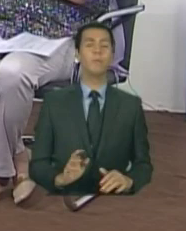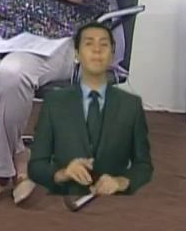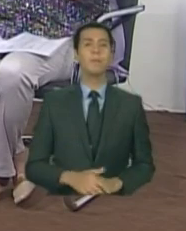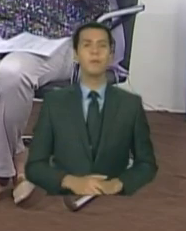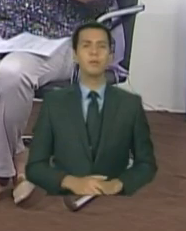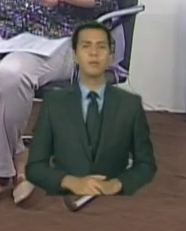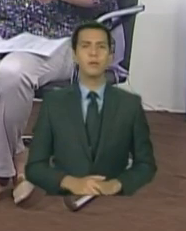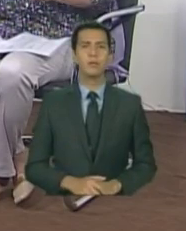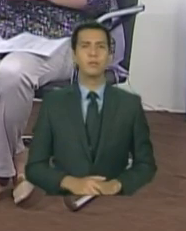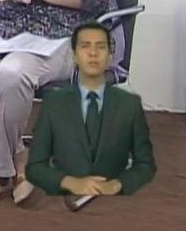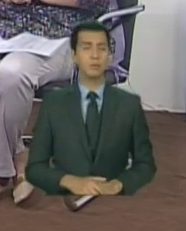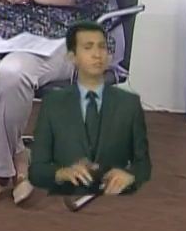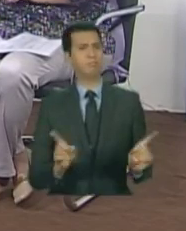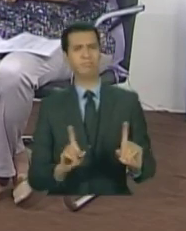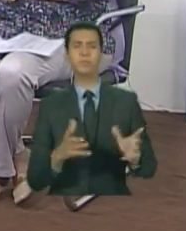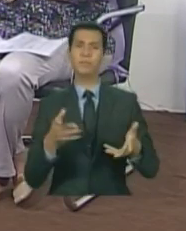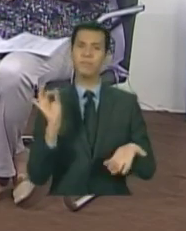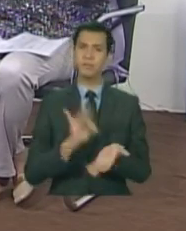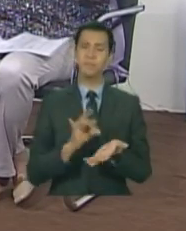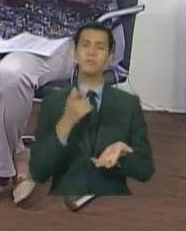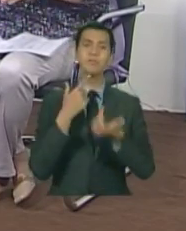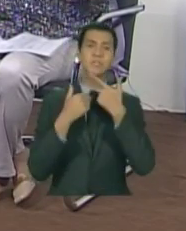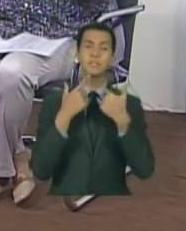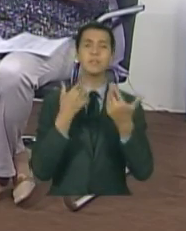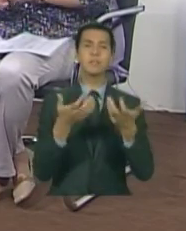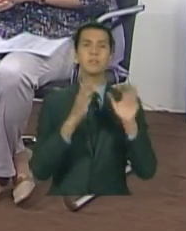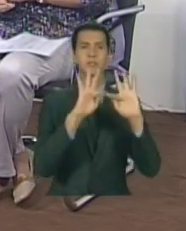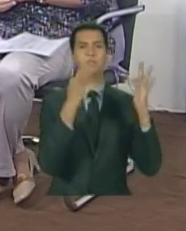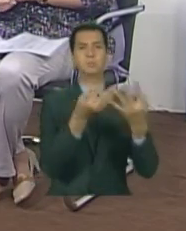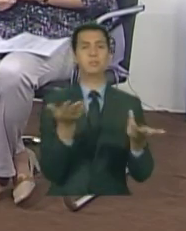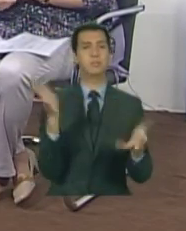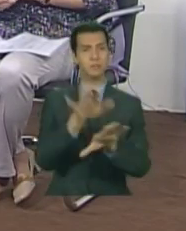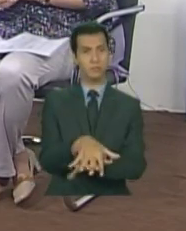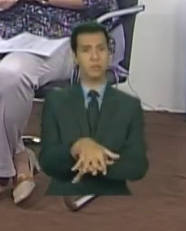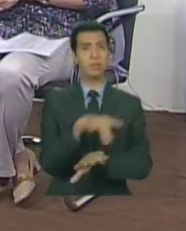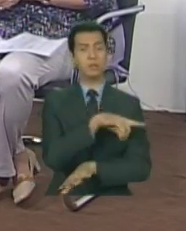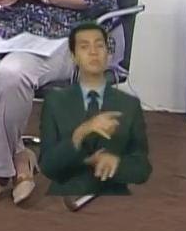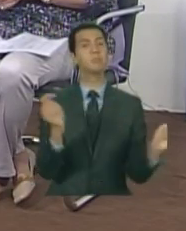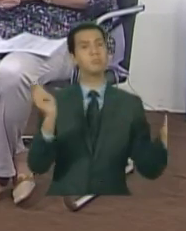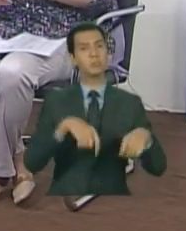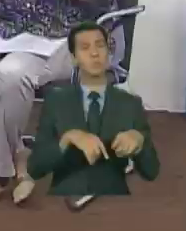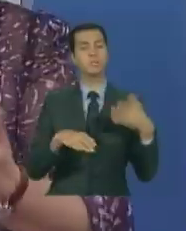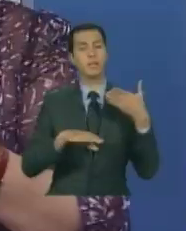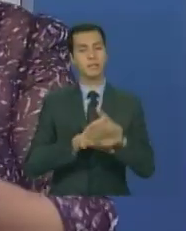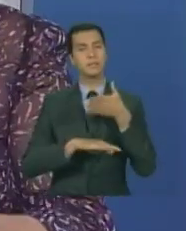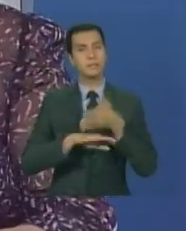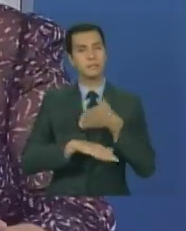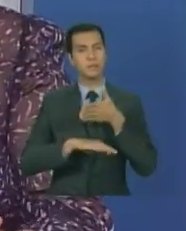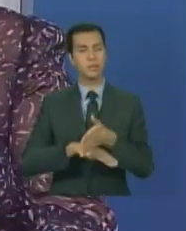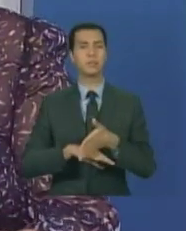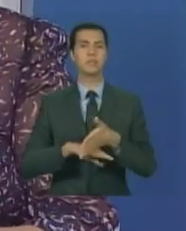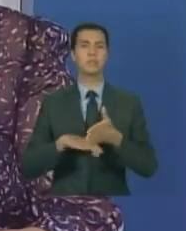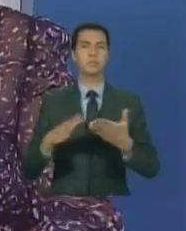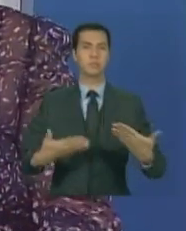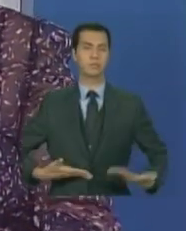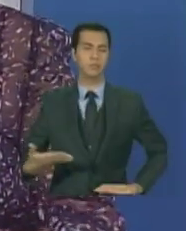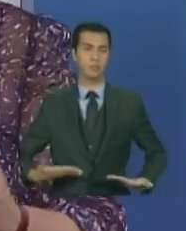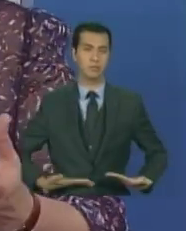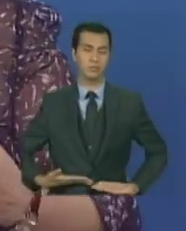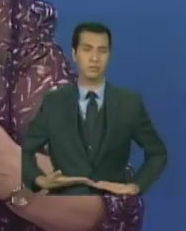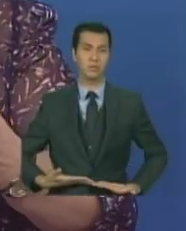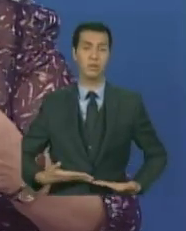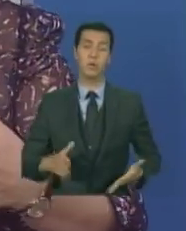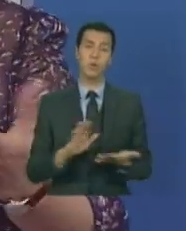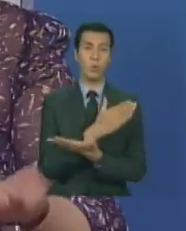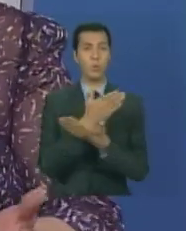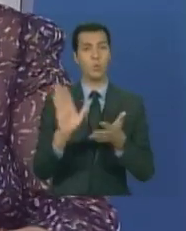elas tenham a possibilidade de ter os acessos necessários, né? Muitas dessas famílias, elas